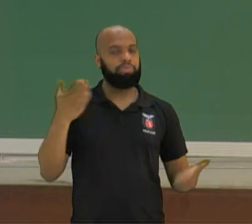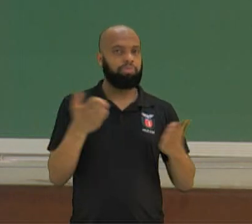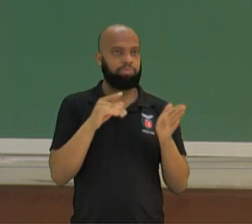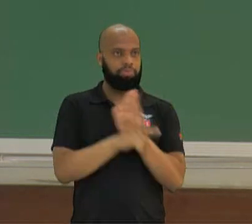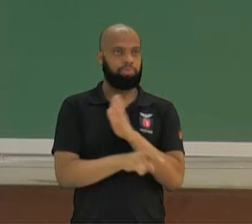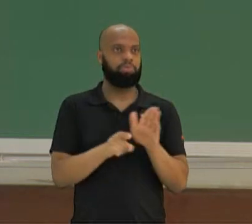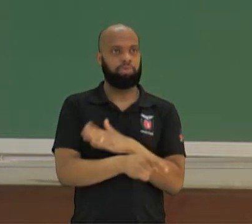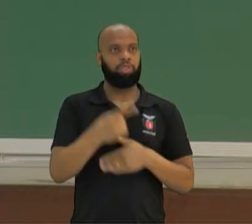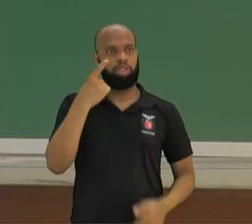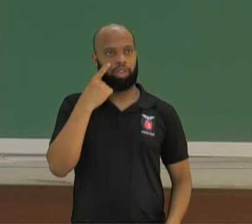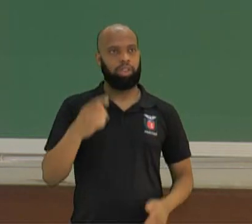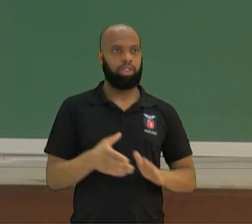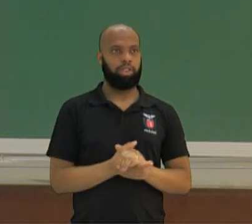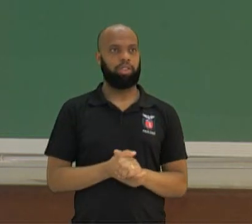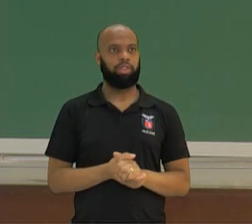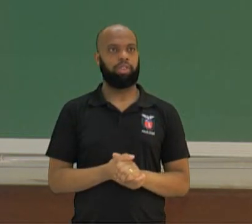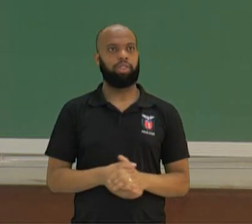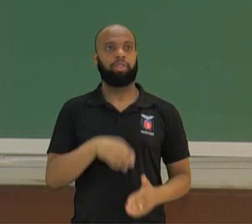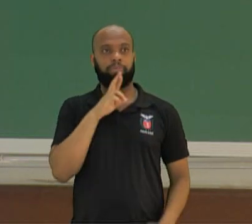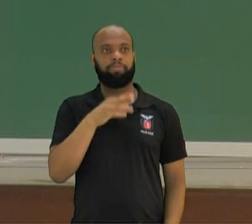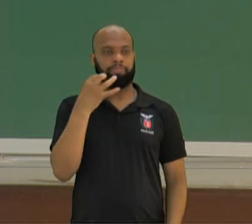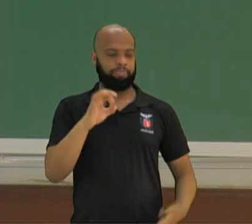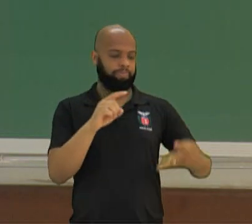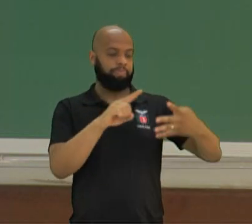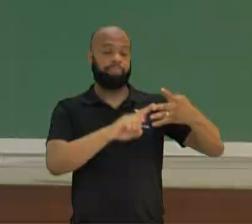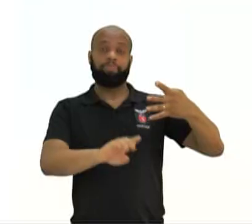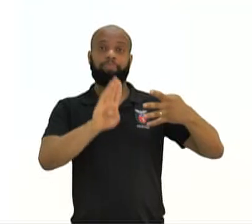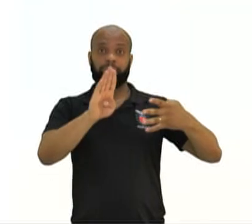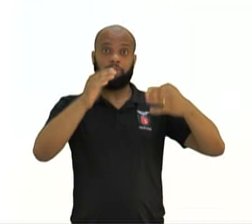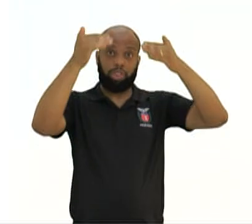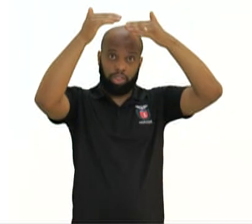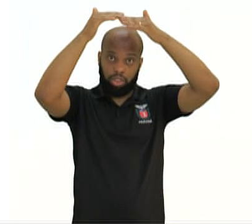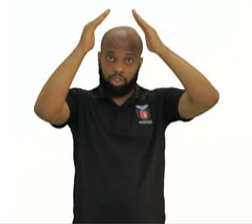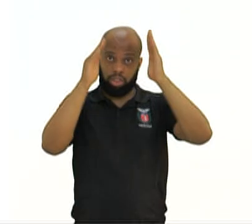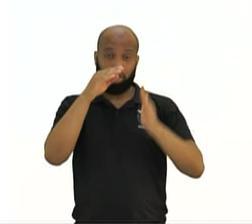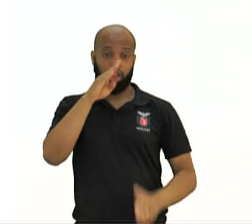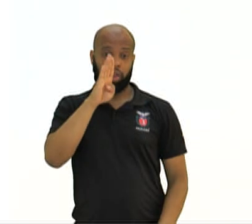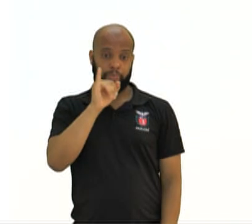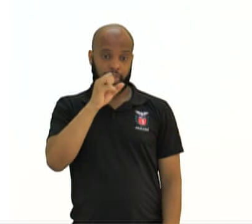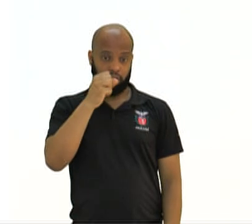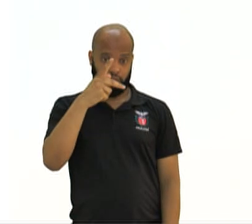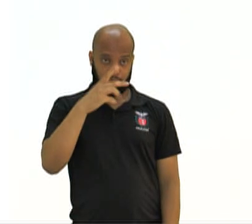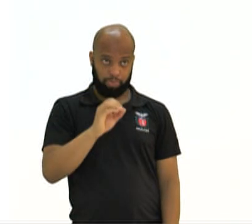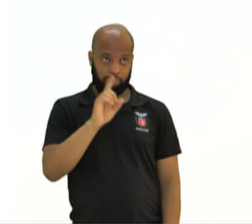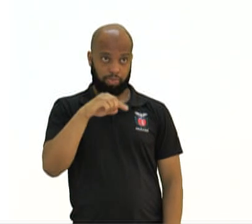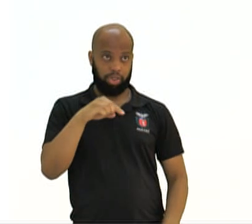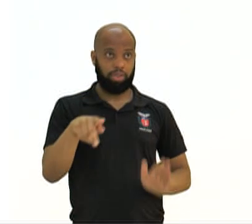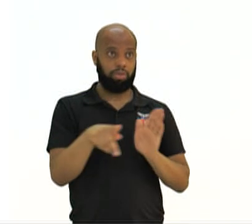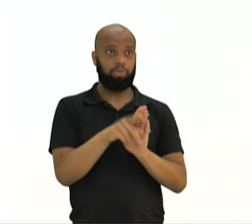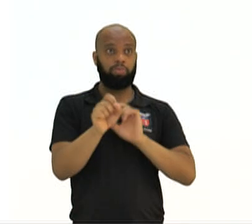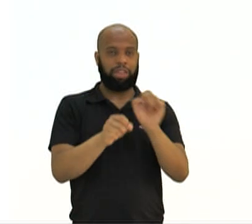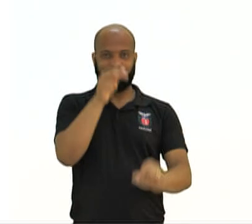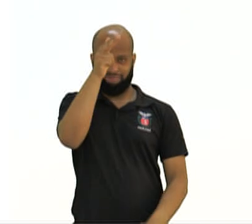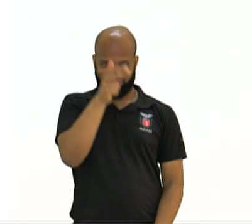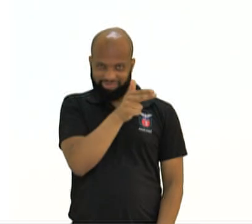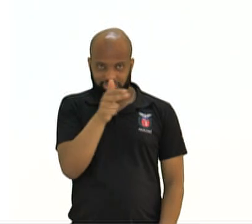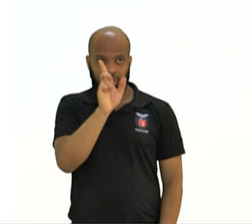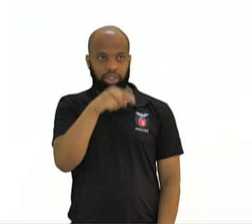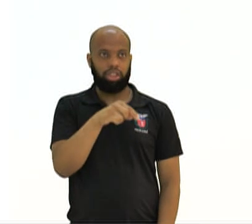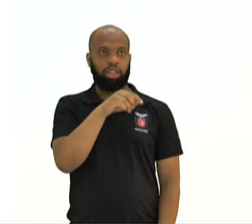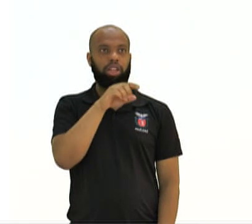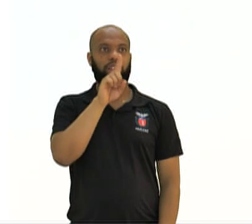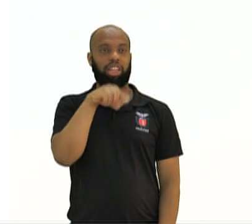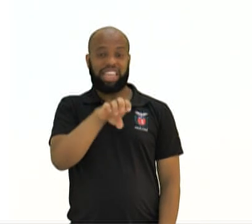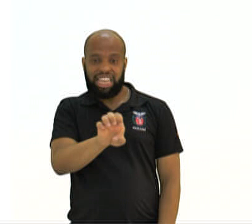exercício. Vamos lá então. Alternativa correta é a alternativa B. Né? Nós vamos colocar o bispo aqui na casa E5.